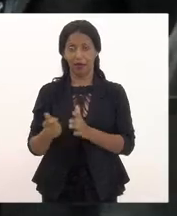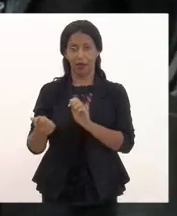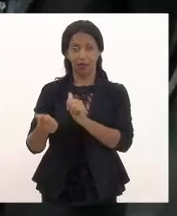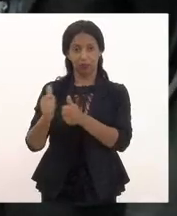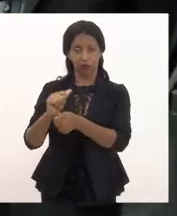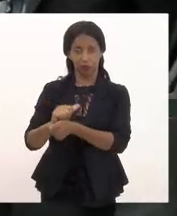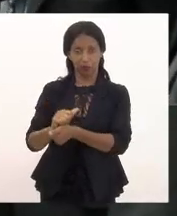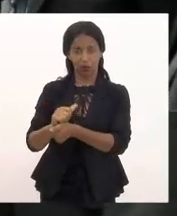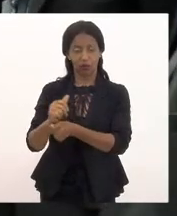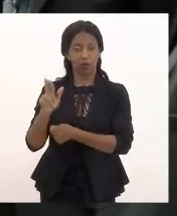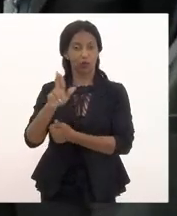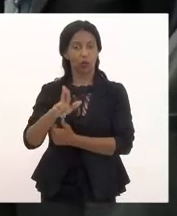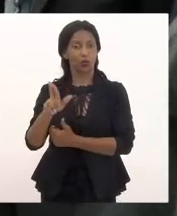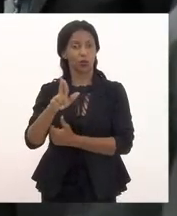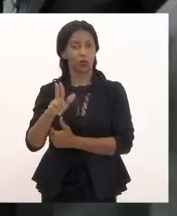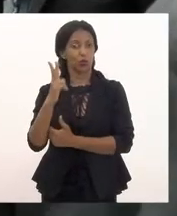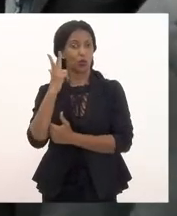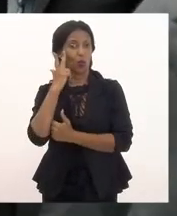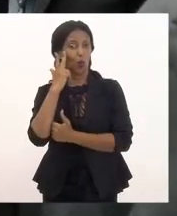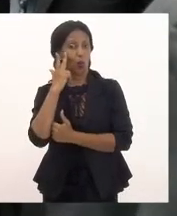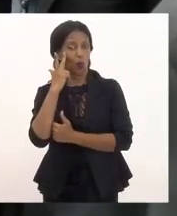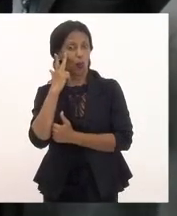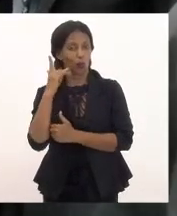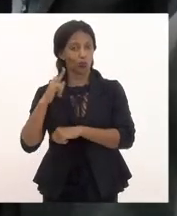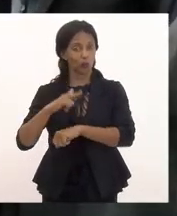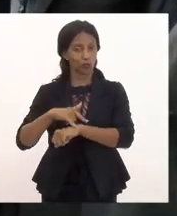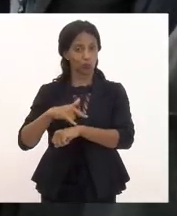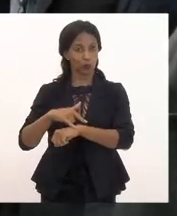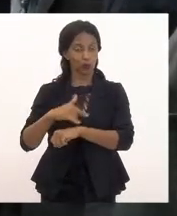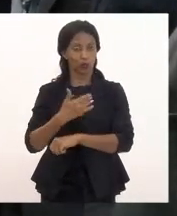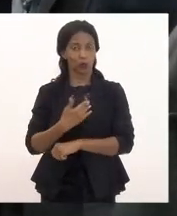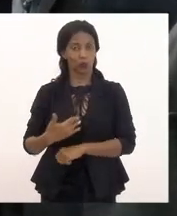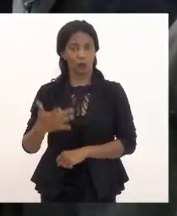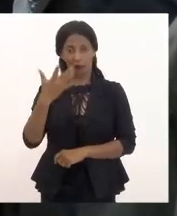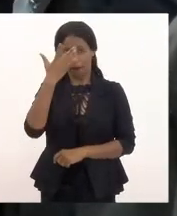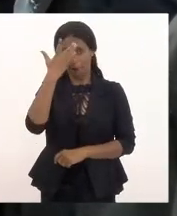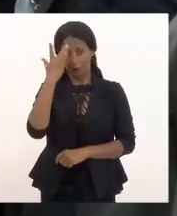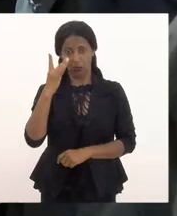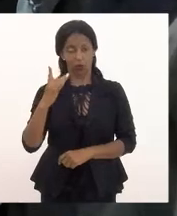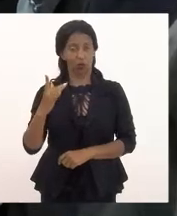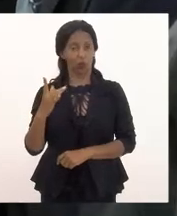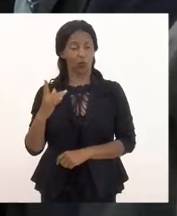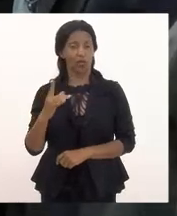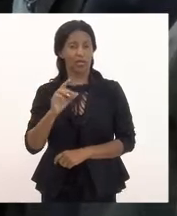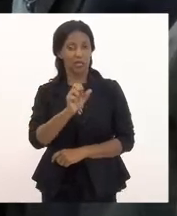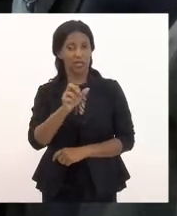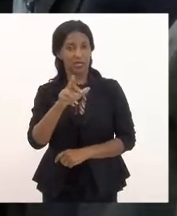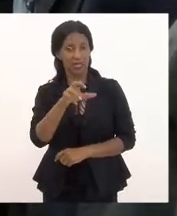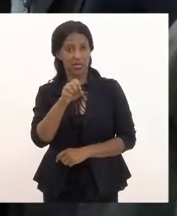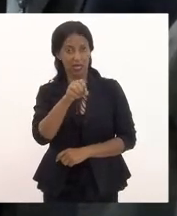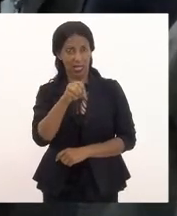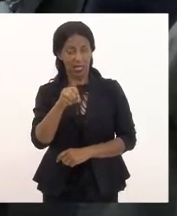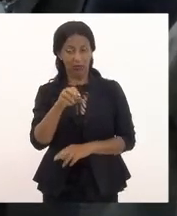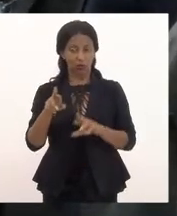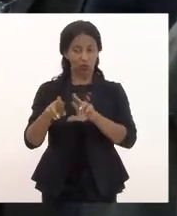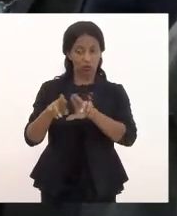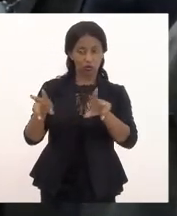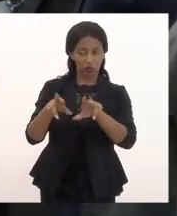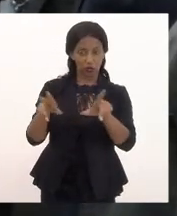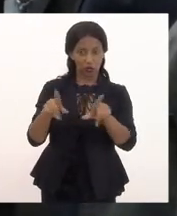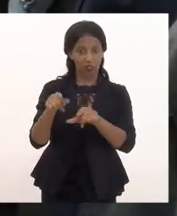adequação e uso comum de banheiros públicos por pessoas de sexo diferente nos